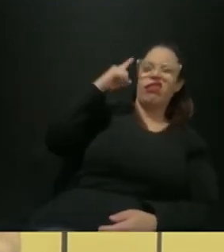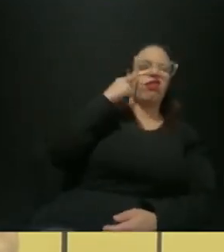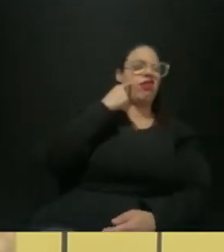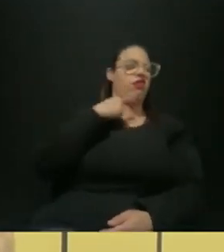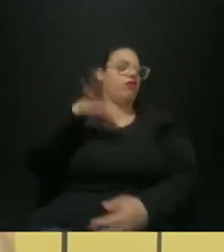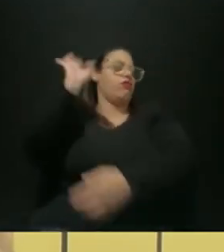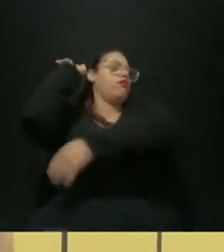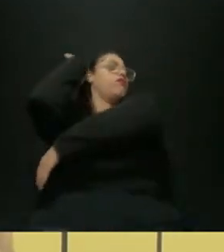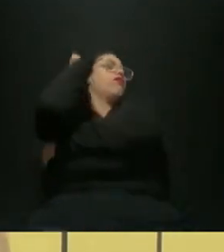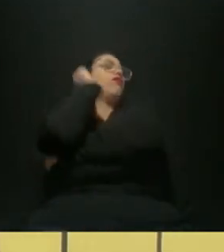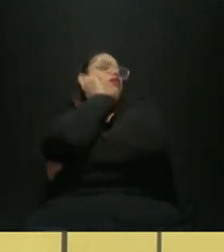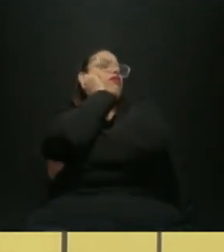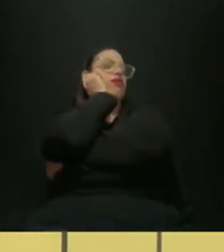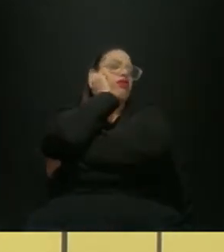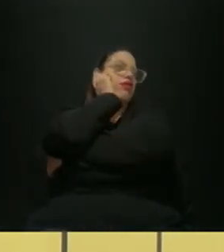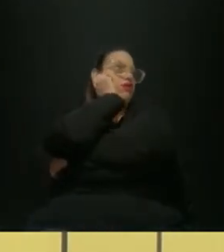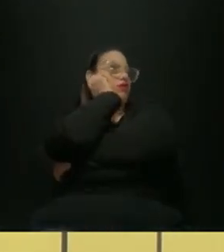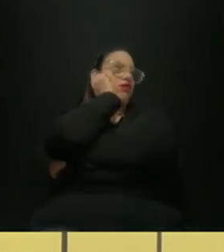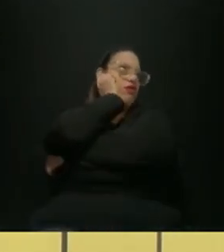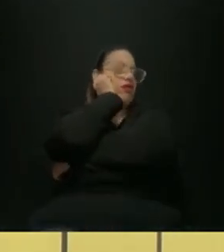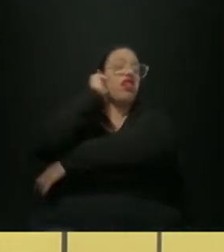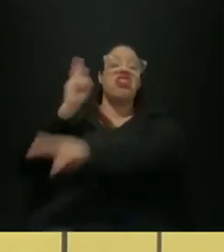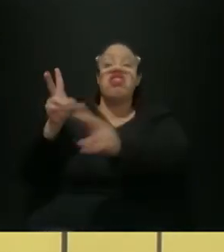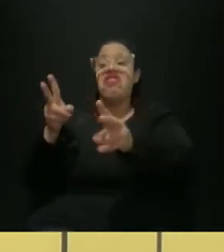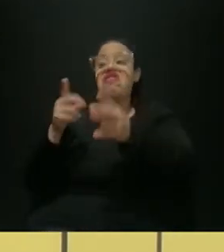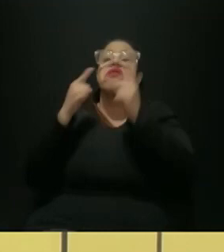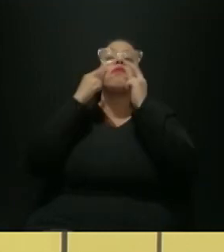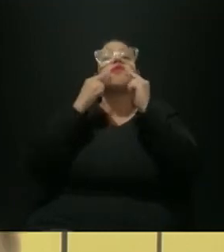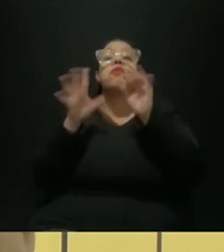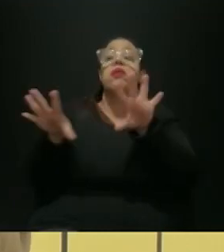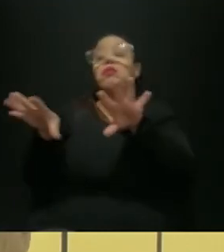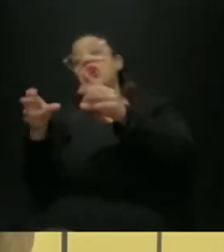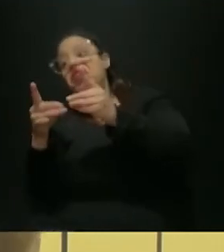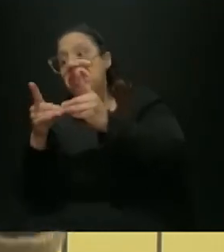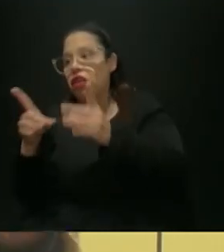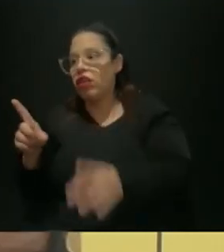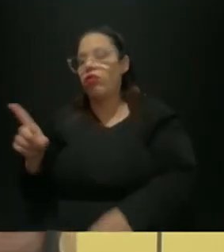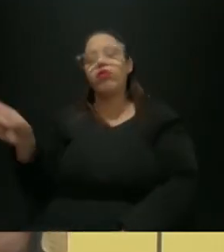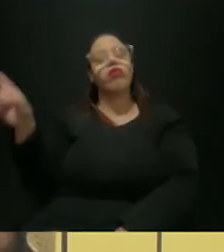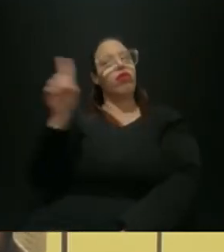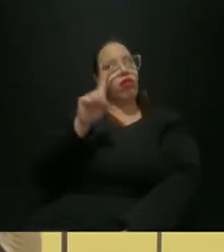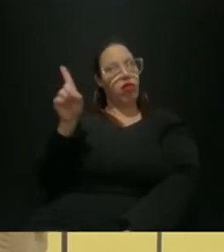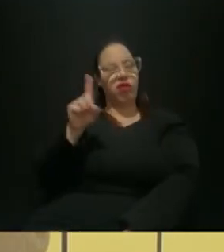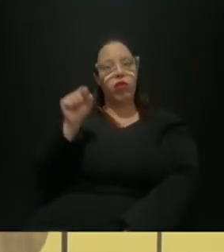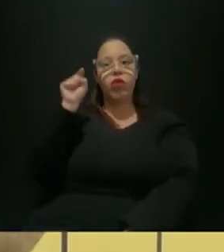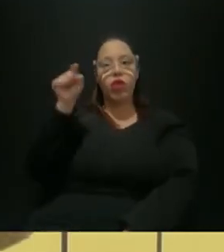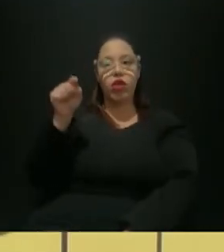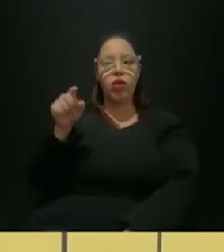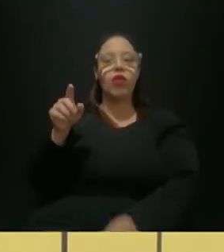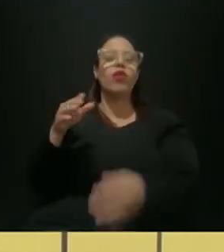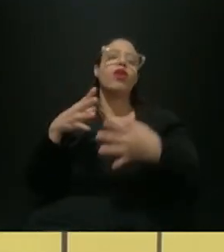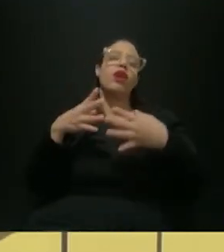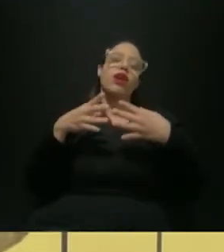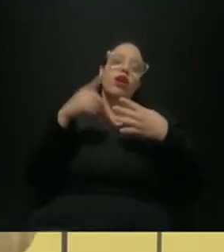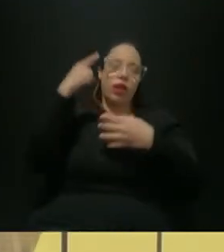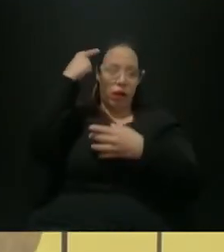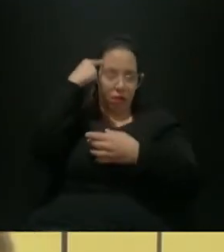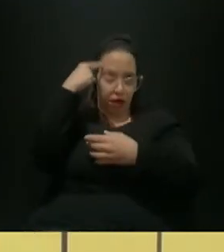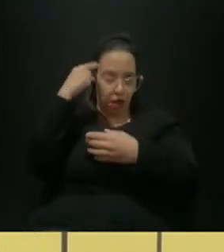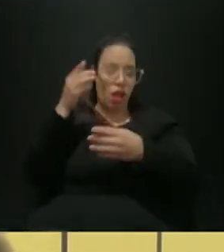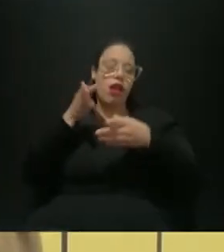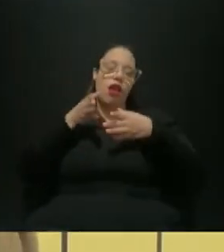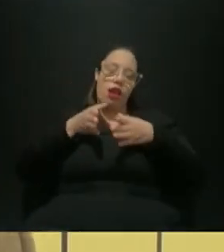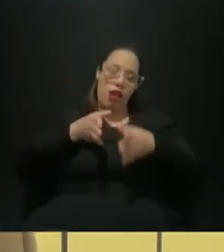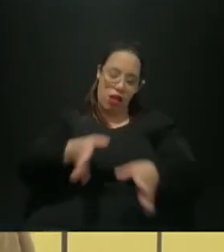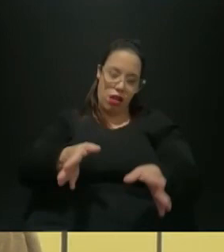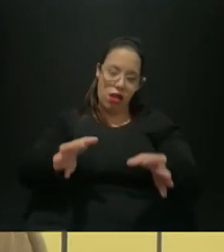e vai sempre querer chorando para você ter que atender. É o contrário. Olha, se você planeja ter um filho, se você quer ter essas crianças